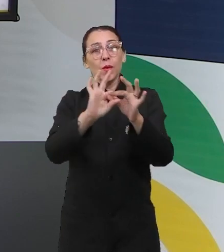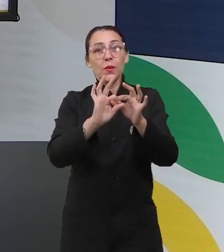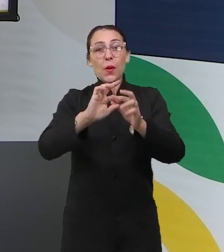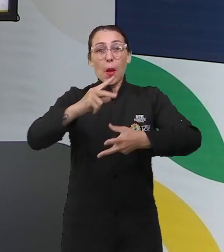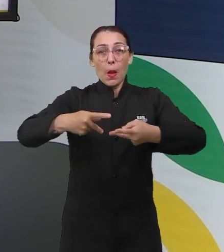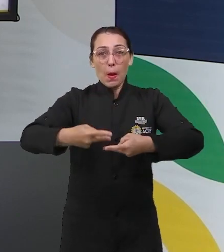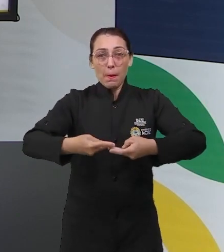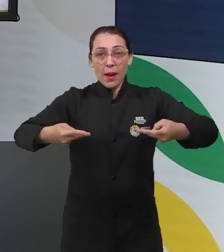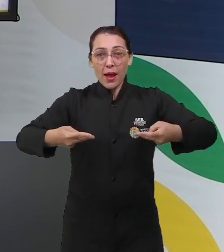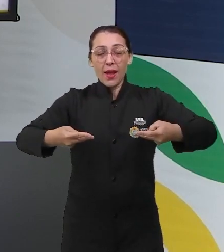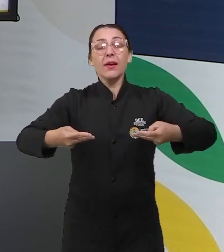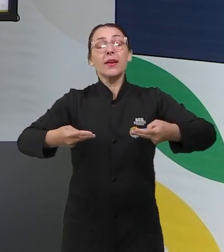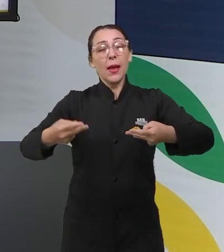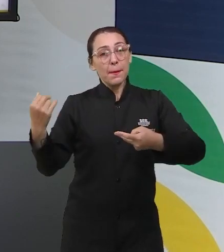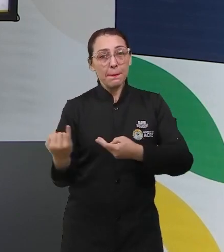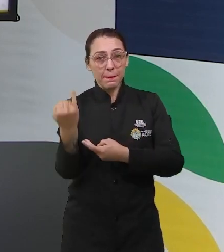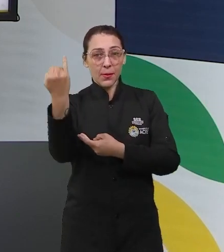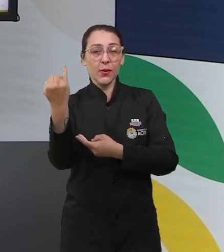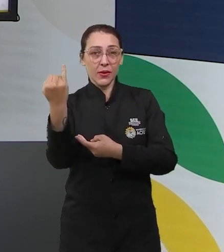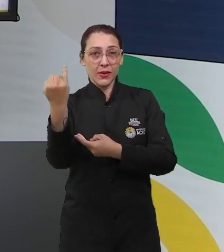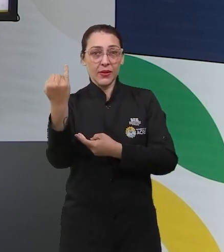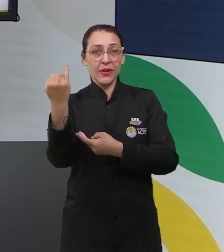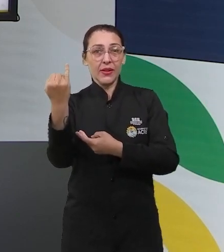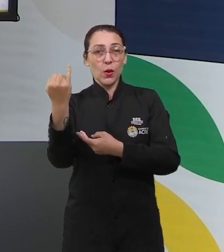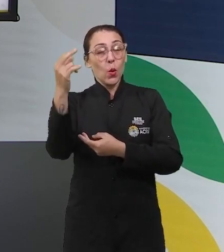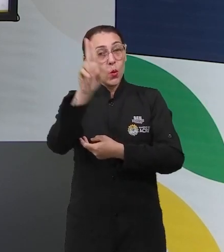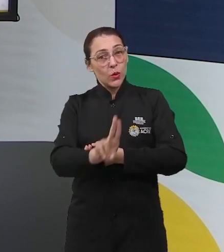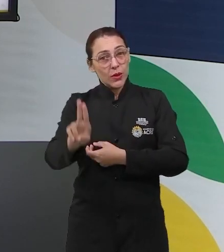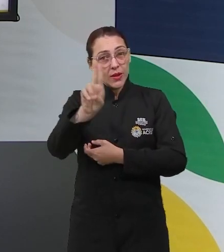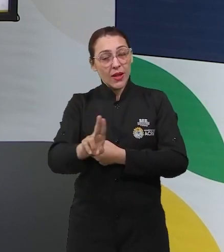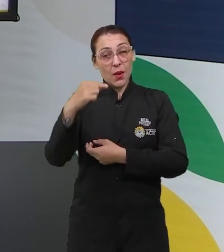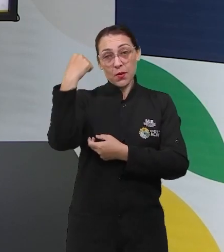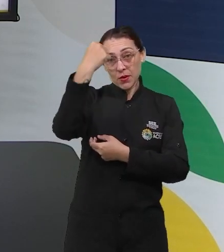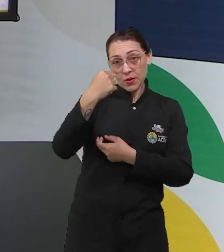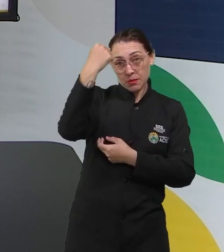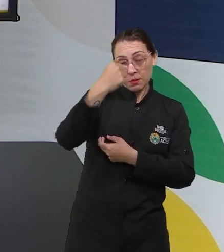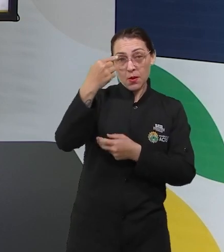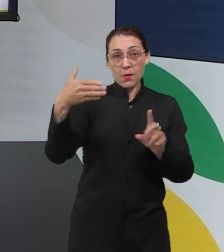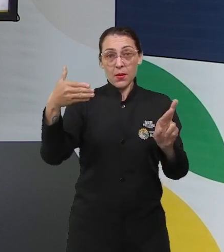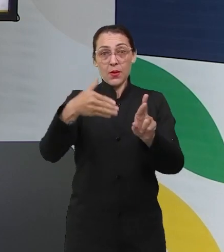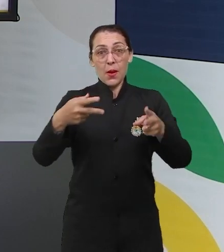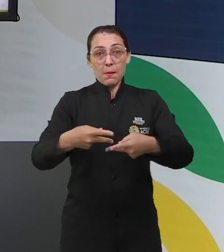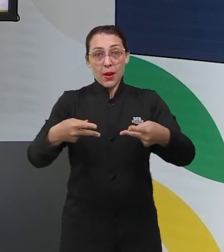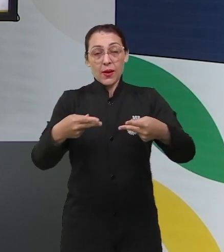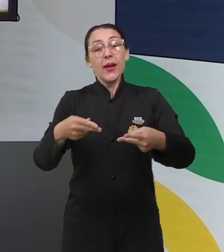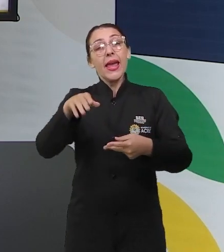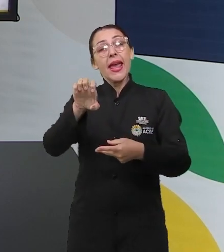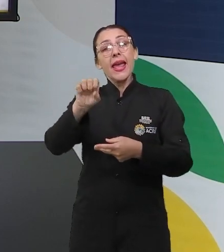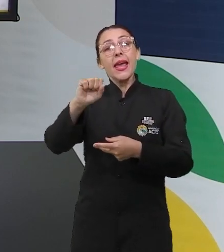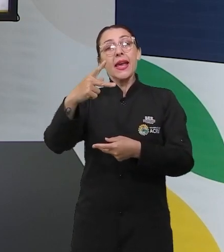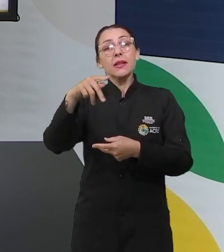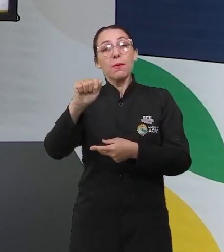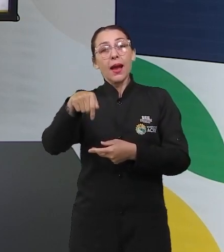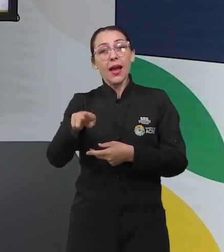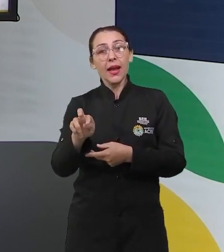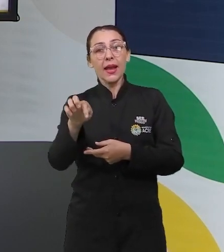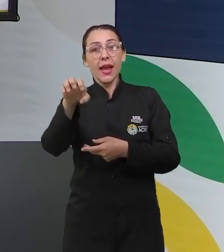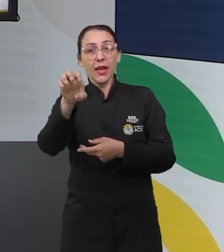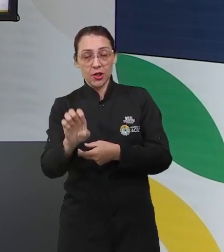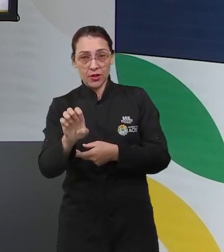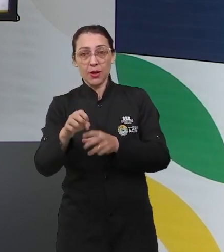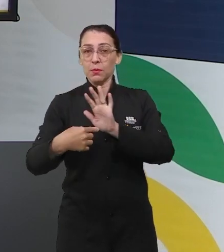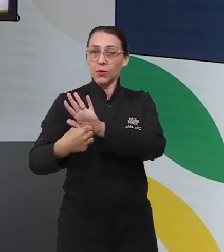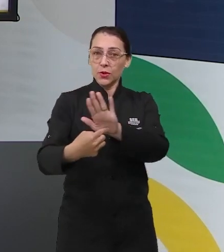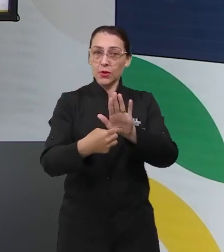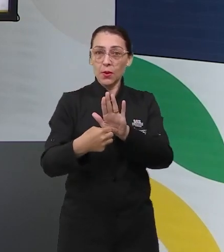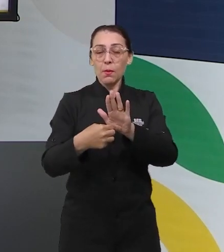macarrão, vale ressaltar que fideu é utilizado mais na língua espanhola para se referir ao macarrão do tipo espaguete, tá bom? Por isso que mostrou ali o